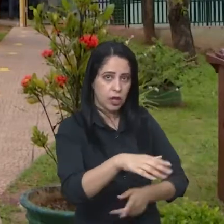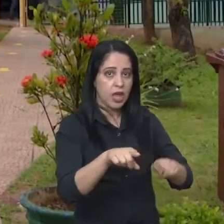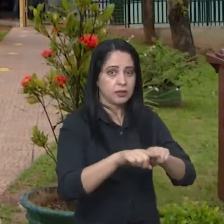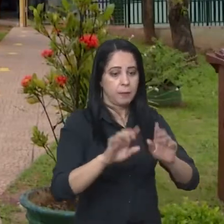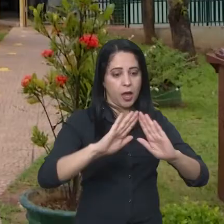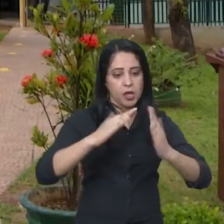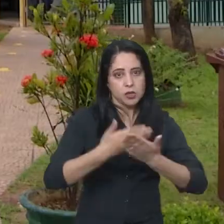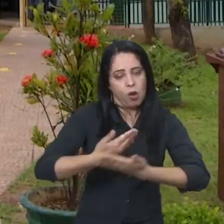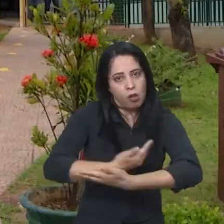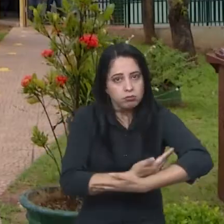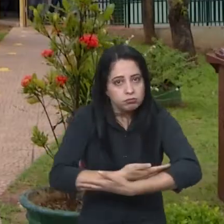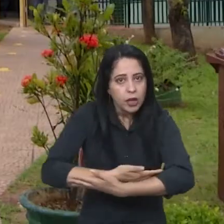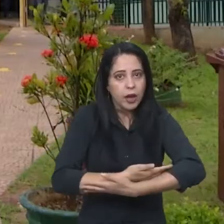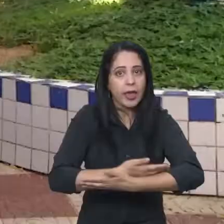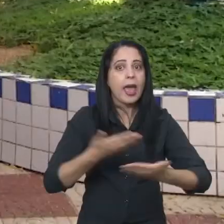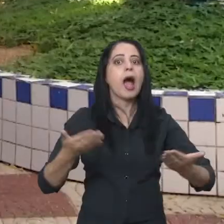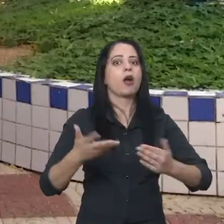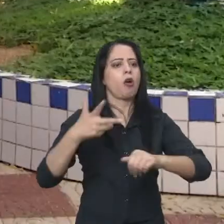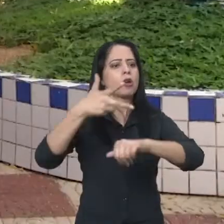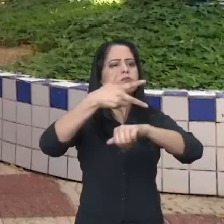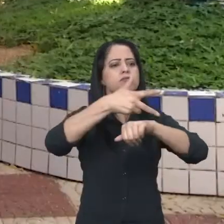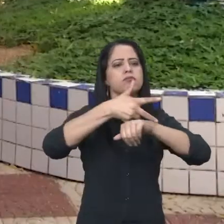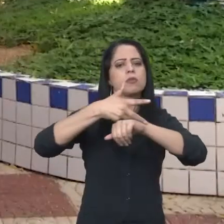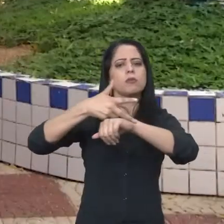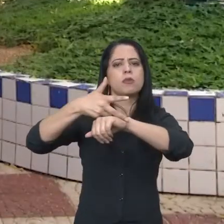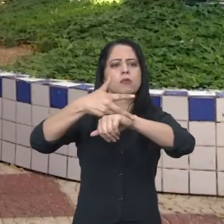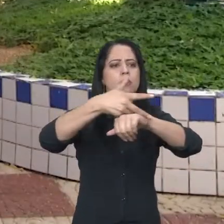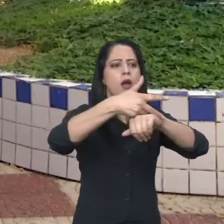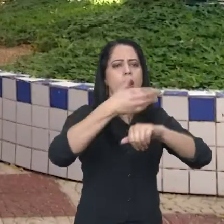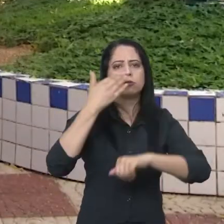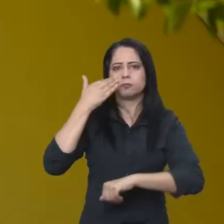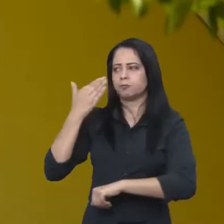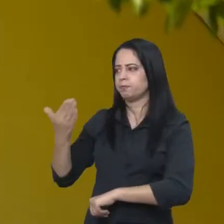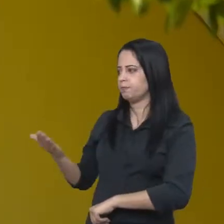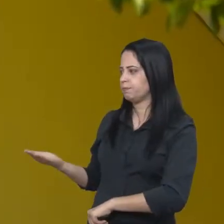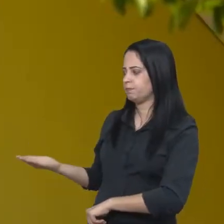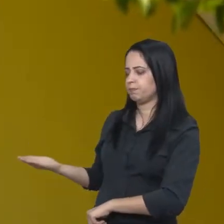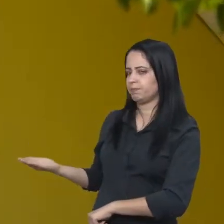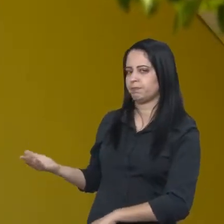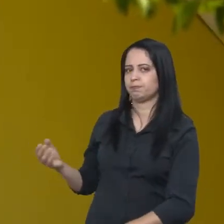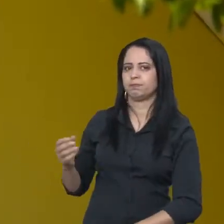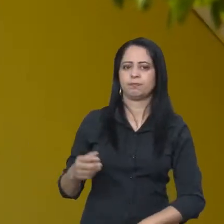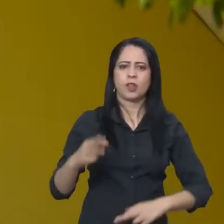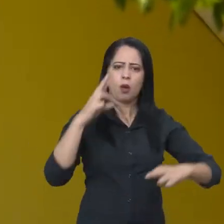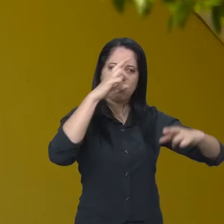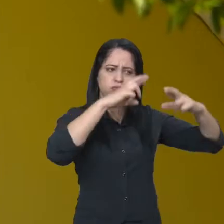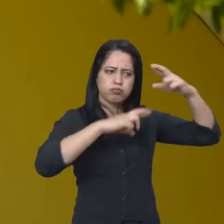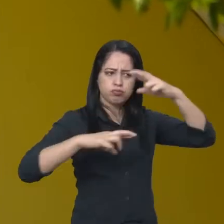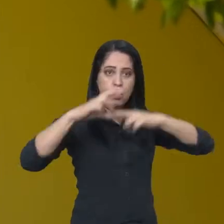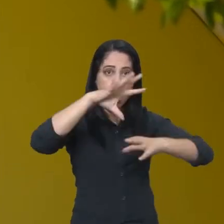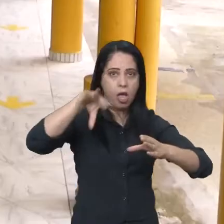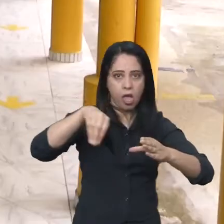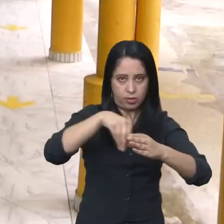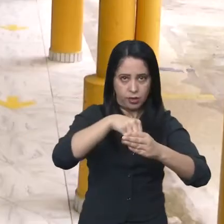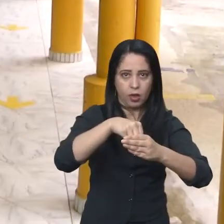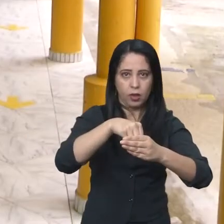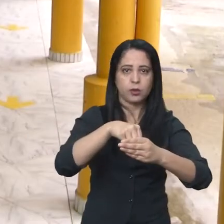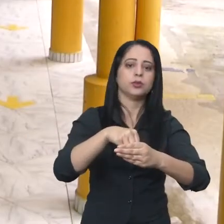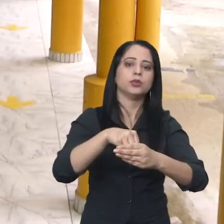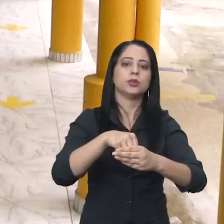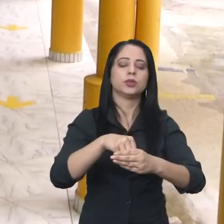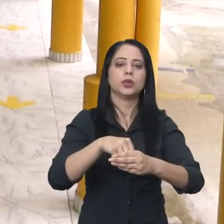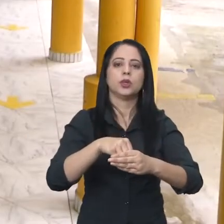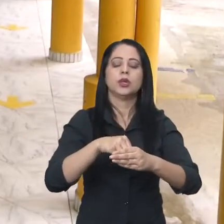creches municipais de São José dos Campos poderão contar, a partir de agora, com câmeras de segurança para monitoramento interno